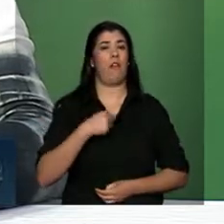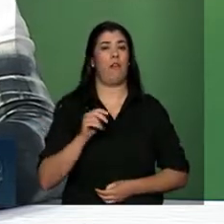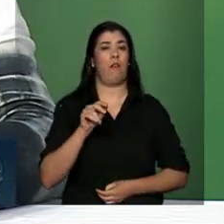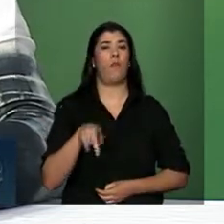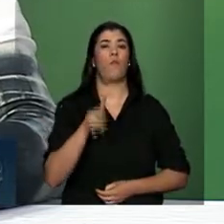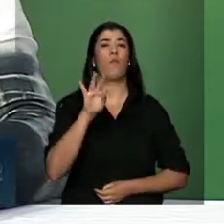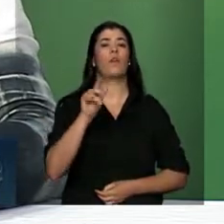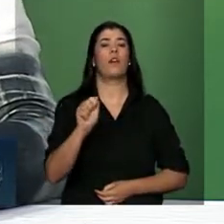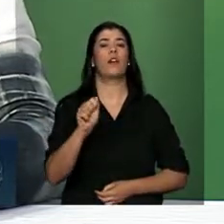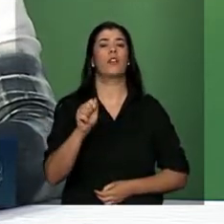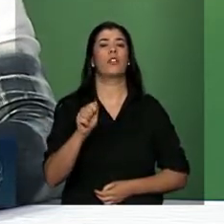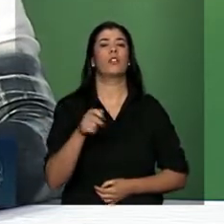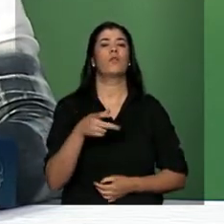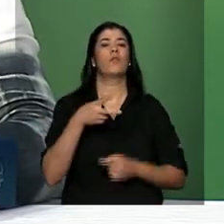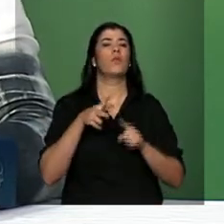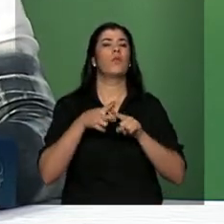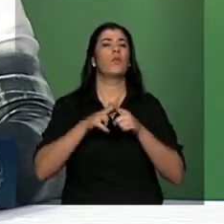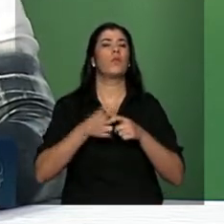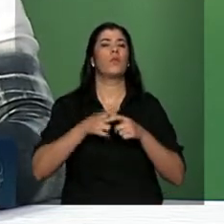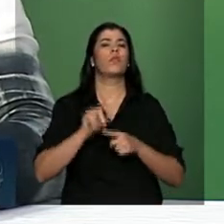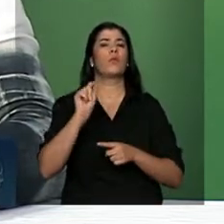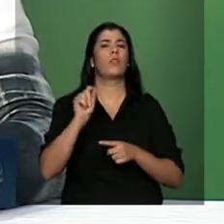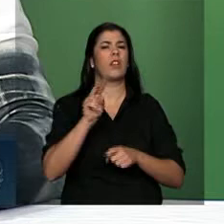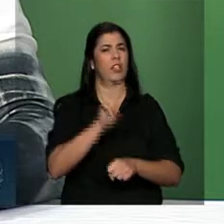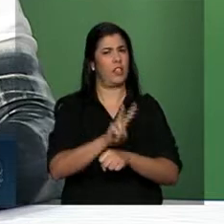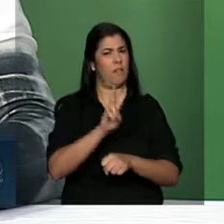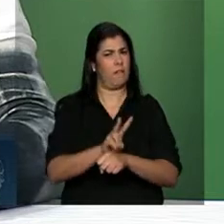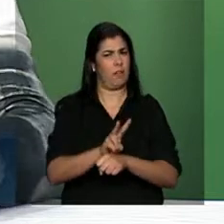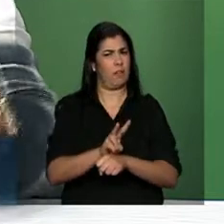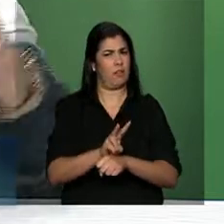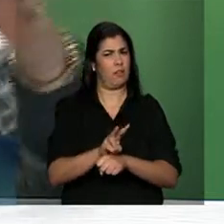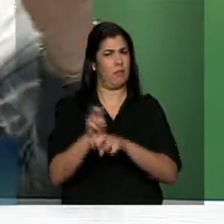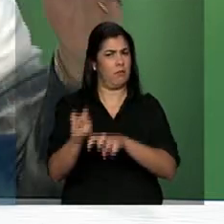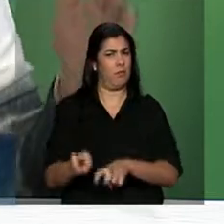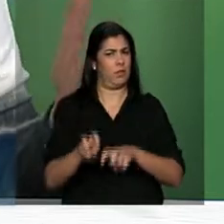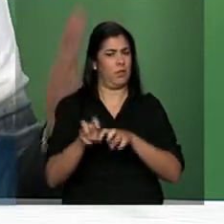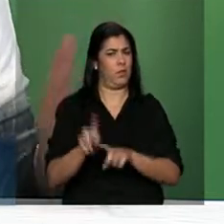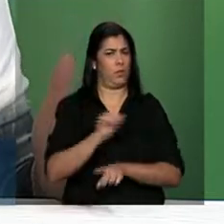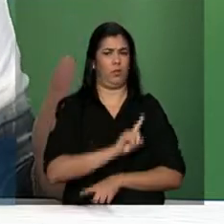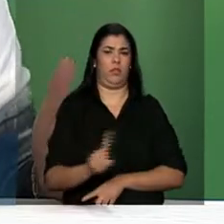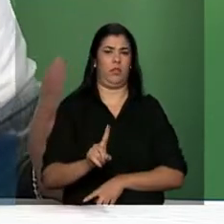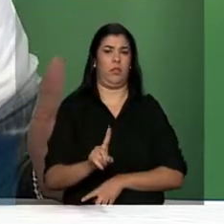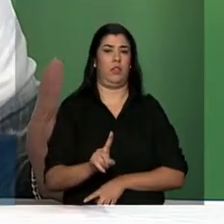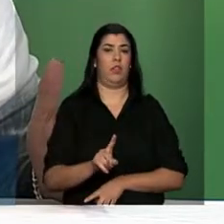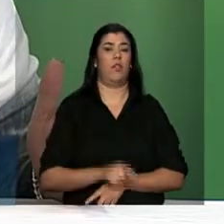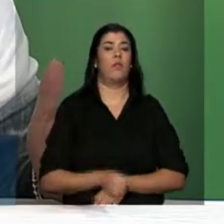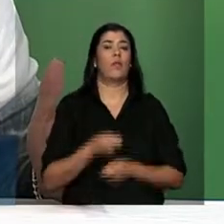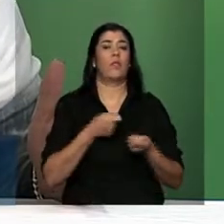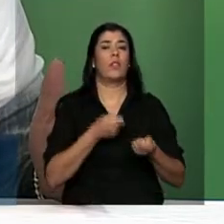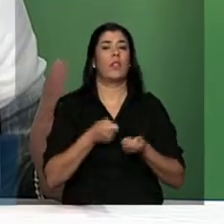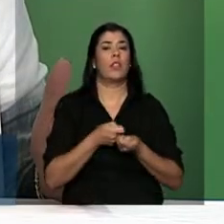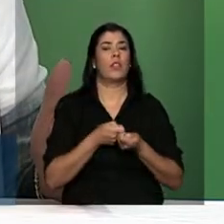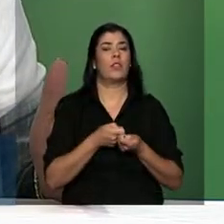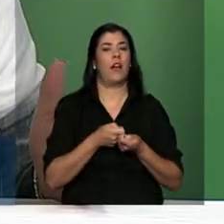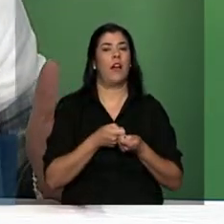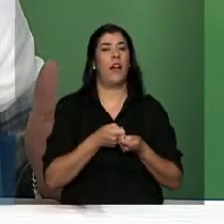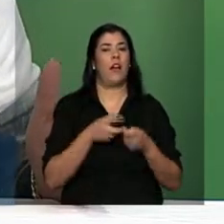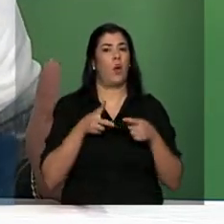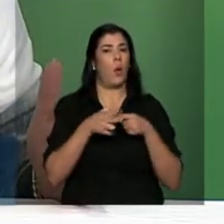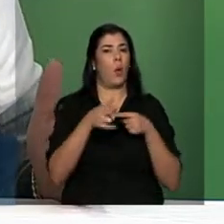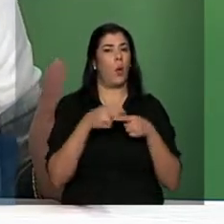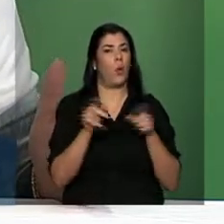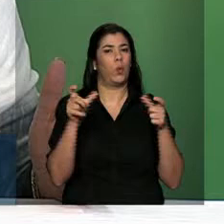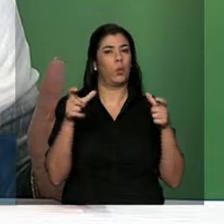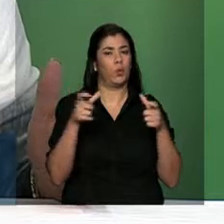no seu ministério? Eu vou cortar em defesa agropecuária? Absolutamente. Então, eu vou cortar em coisas que eu acho que este ano